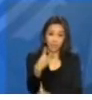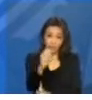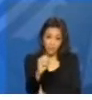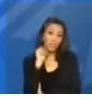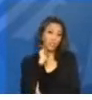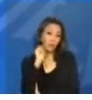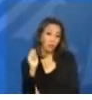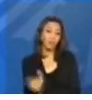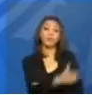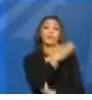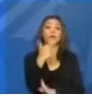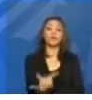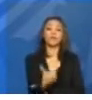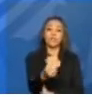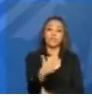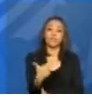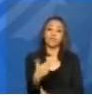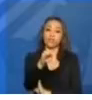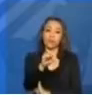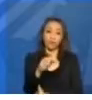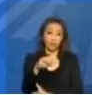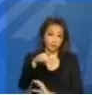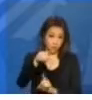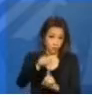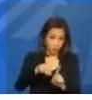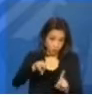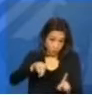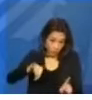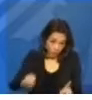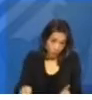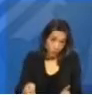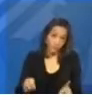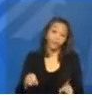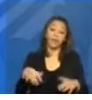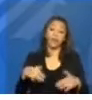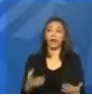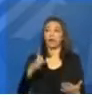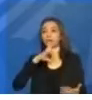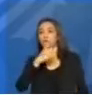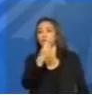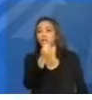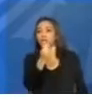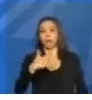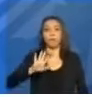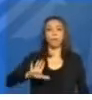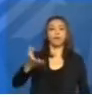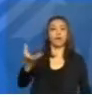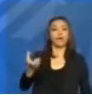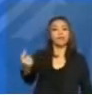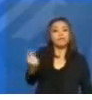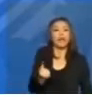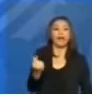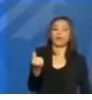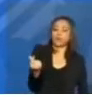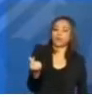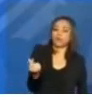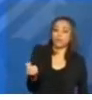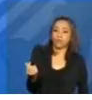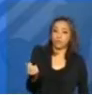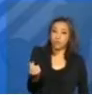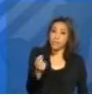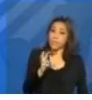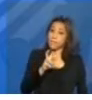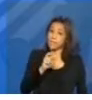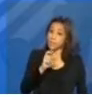do dia 26 ao dia 29 de maio. Ah, eu tenho dinheiro em conta, mas eu quero sacar o dinheiro em conta.